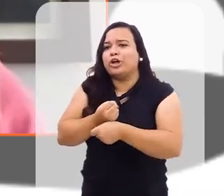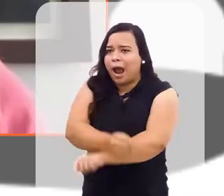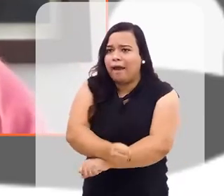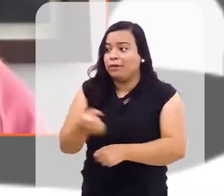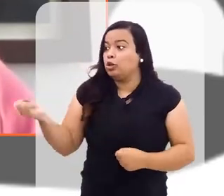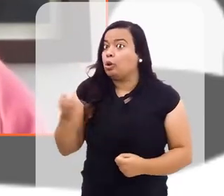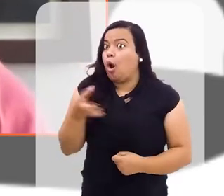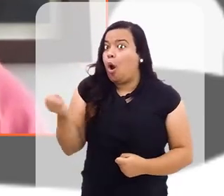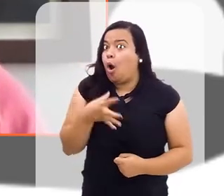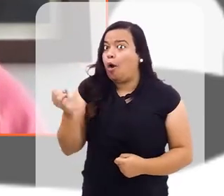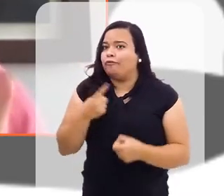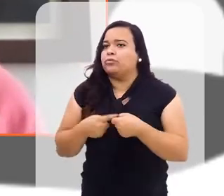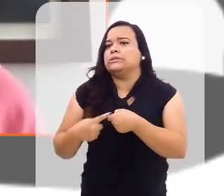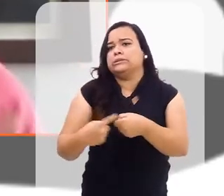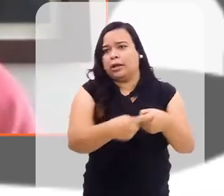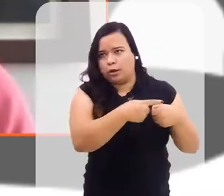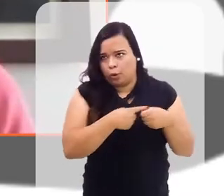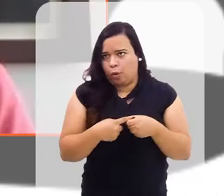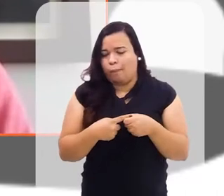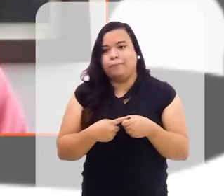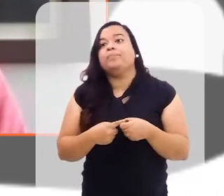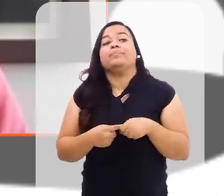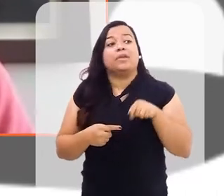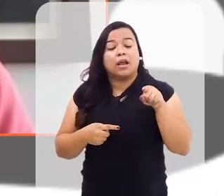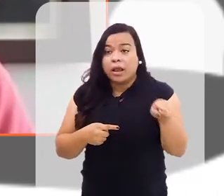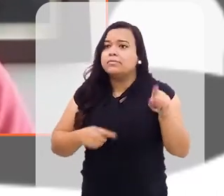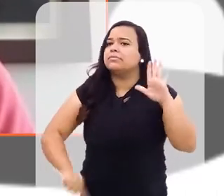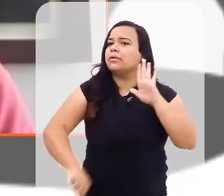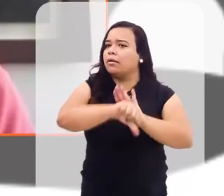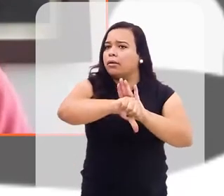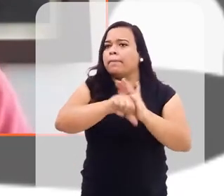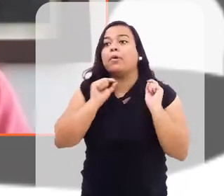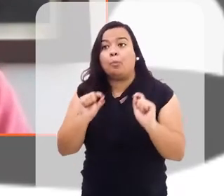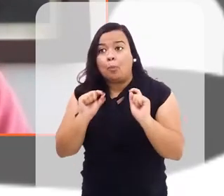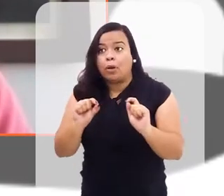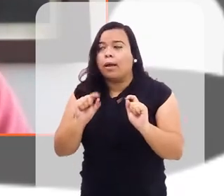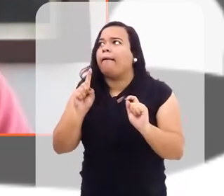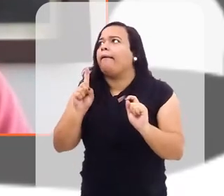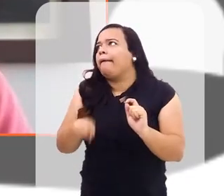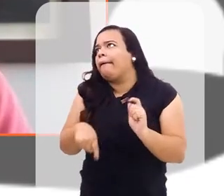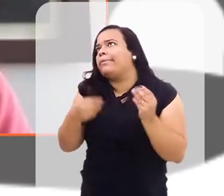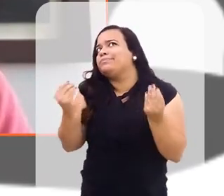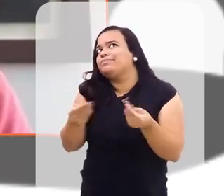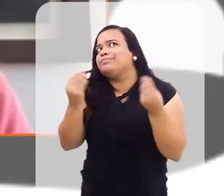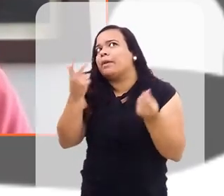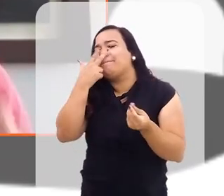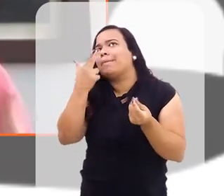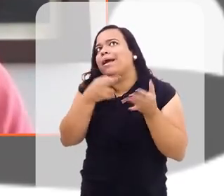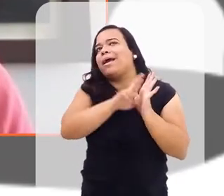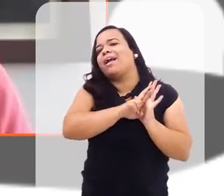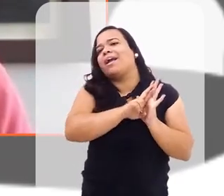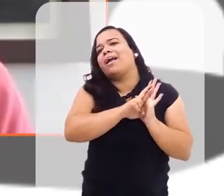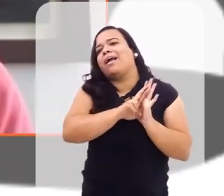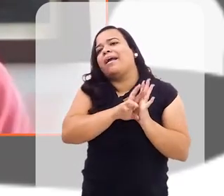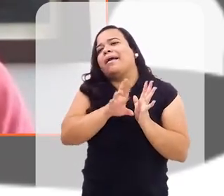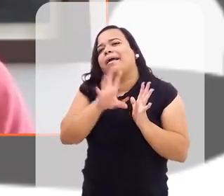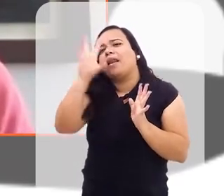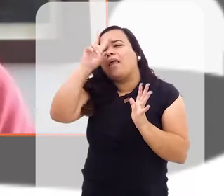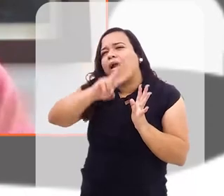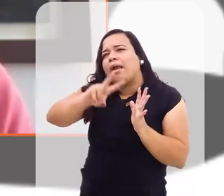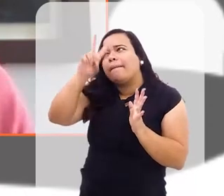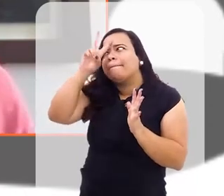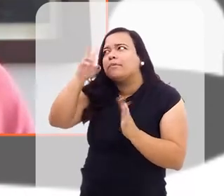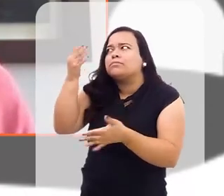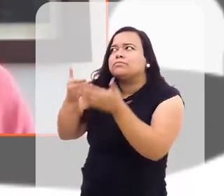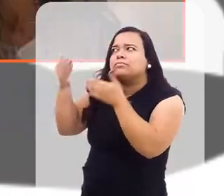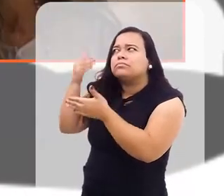né? E esse crime, na verdade, ele foi uma referência assim,